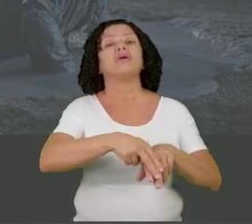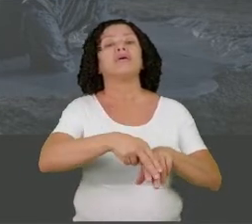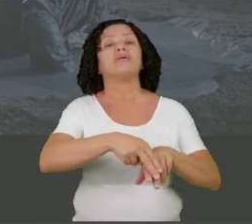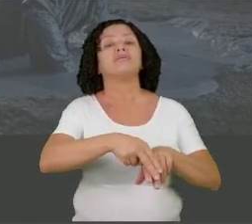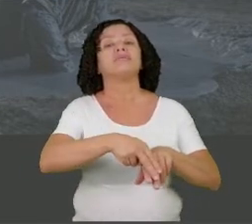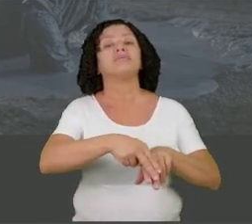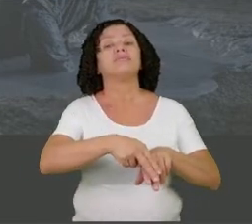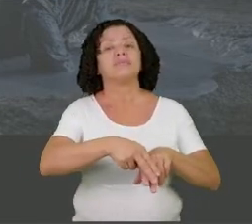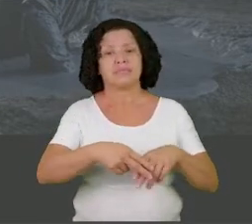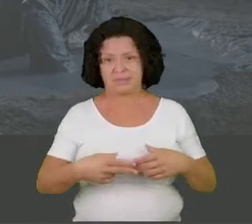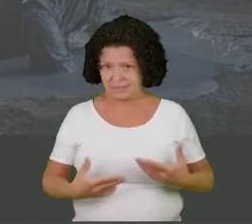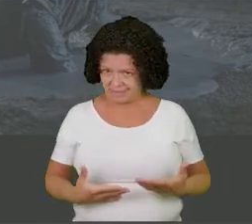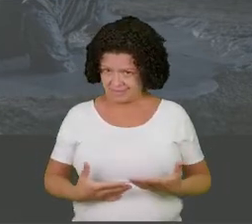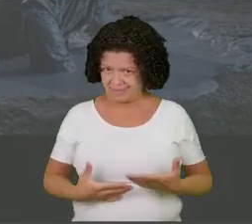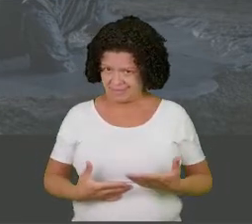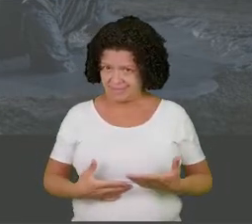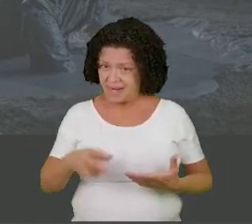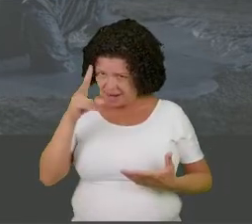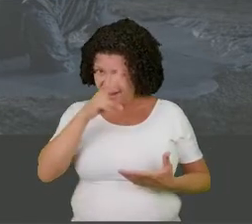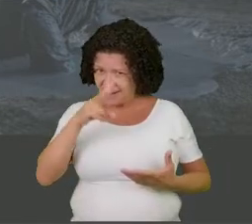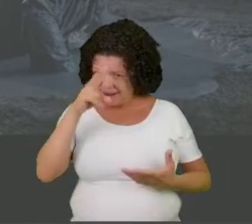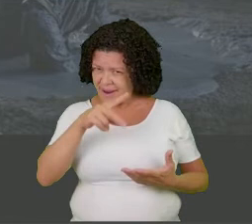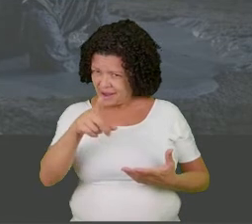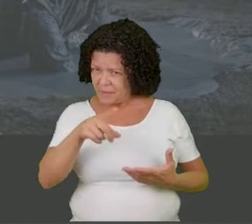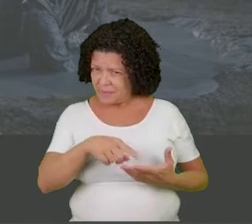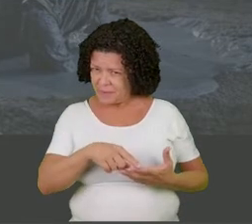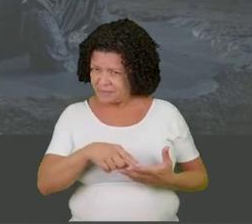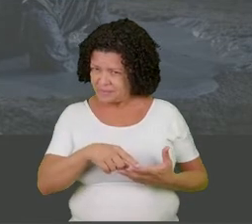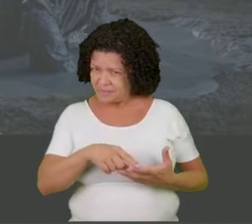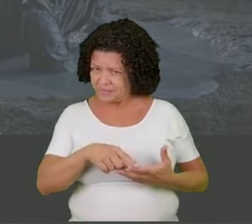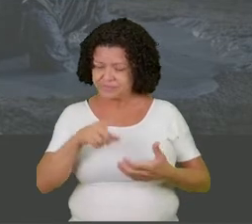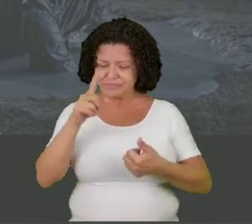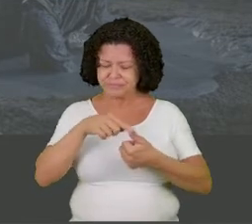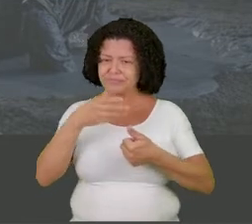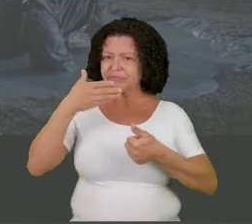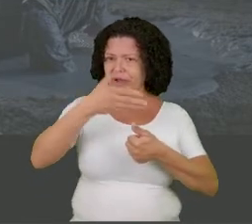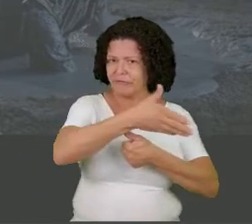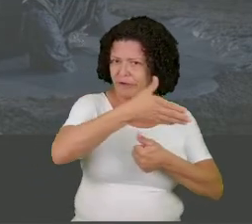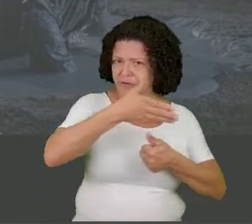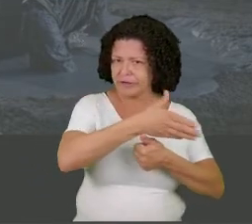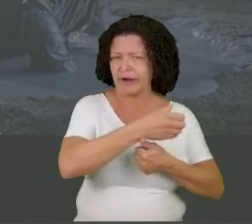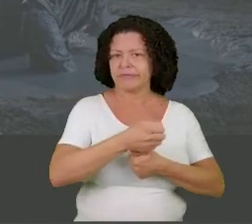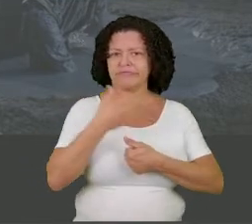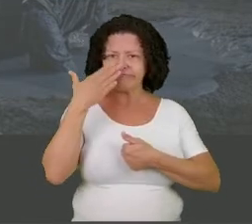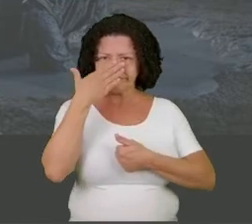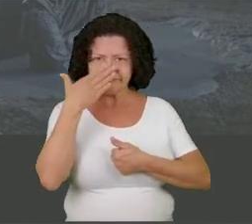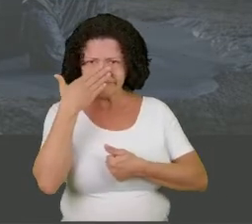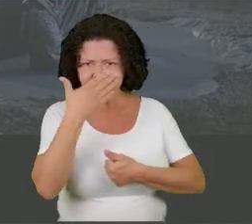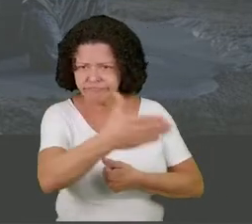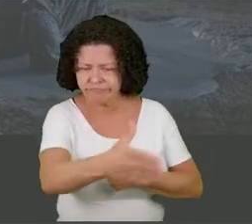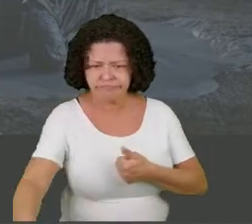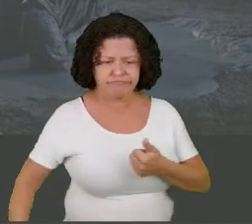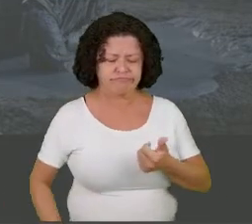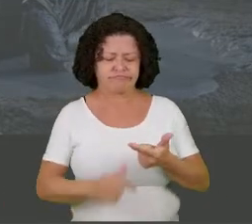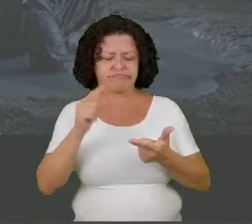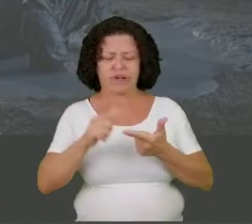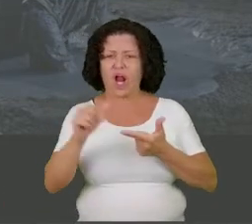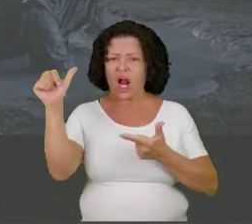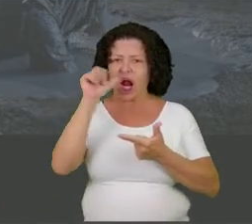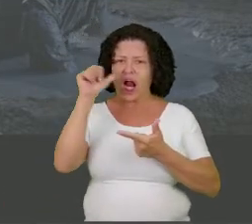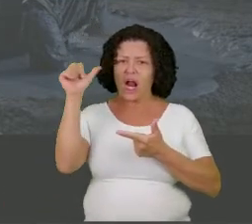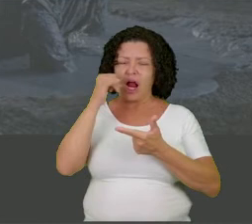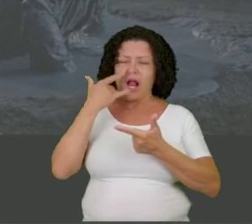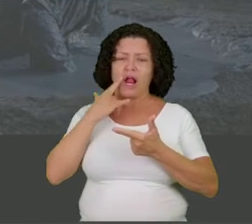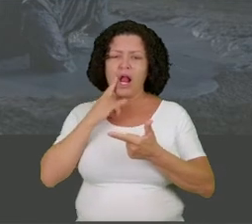ele teve enquanto estava encarnado? A gente pode se lembrar de algumas coisas, né? Ele frequentava